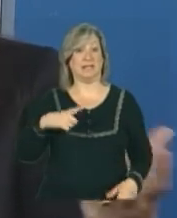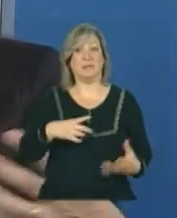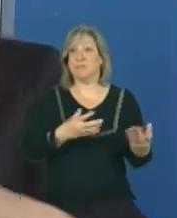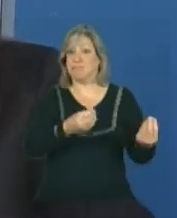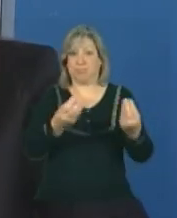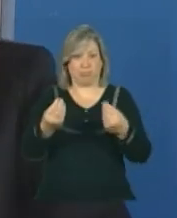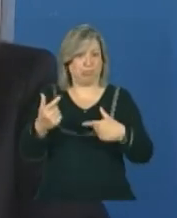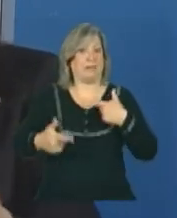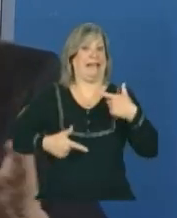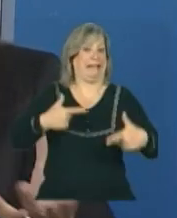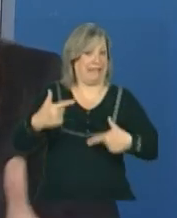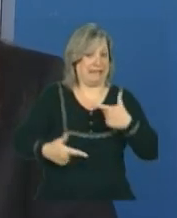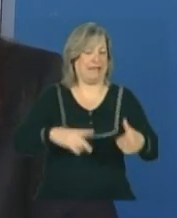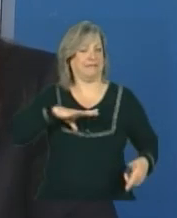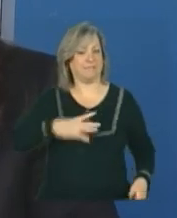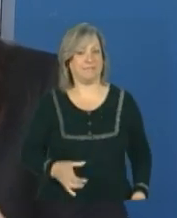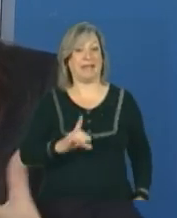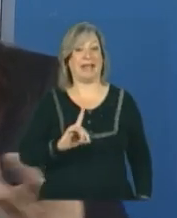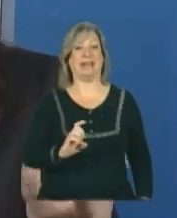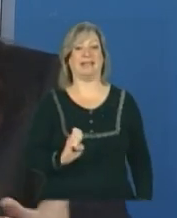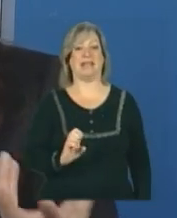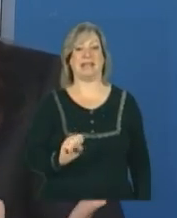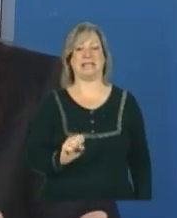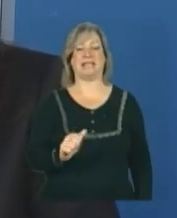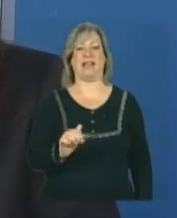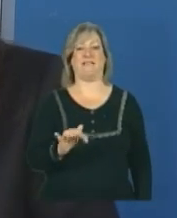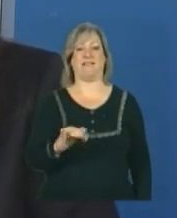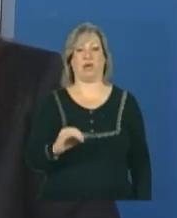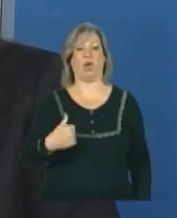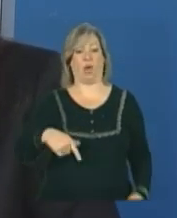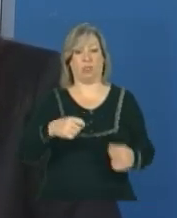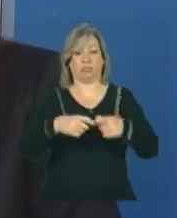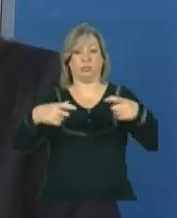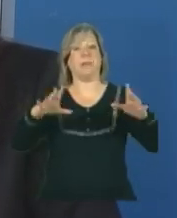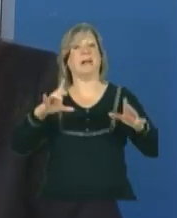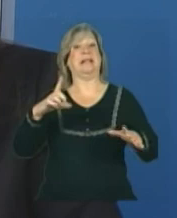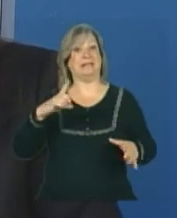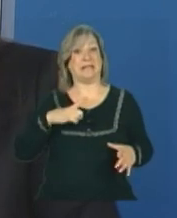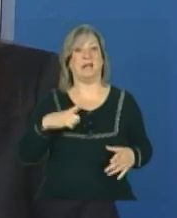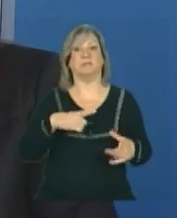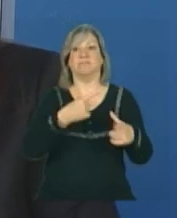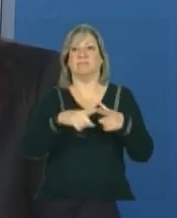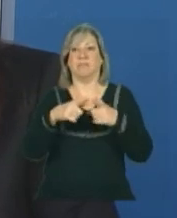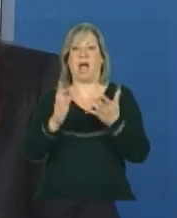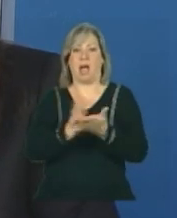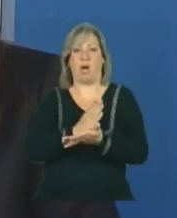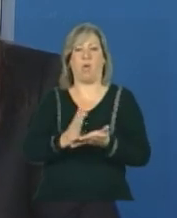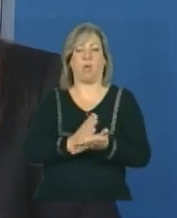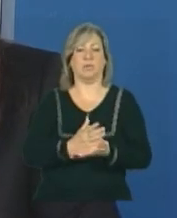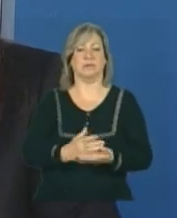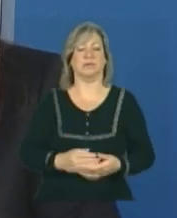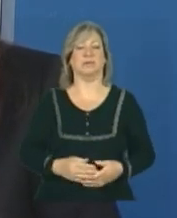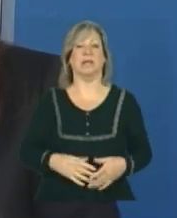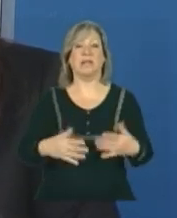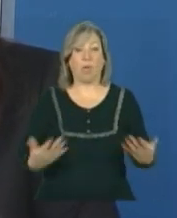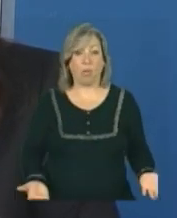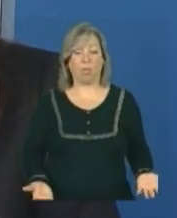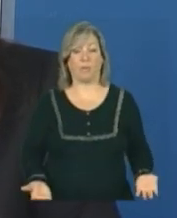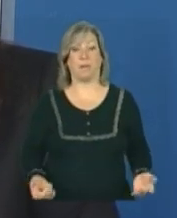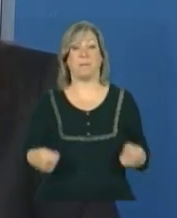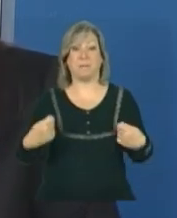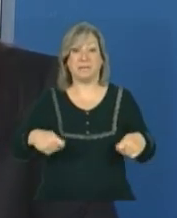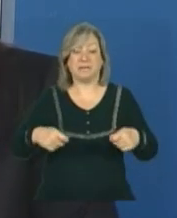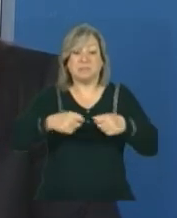desafios, né? Nós expandimos significativamente e agora estamos com alguns grandes problemas. Então, um deles é a expansão nos